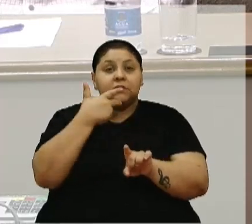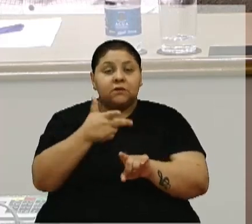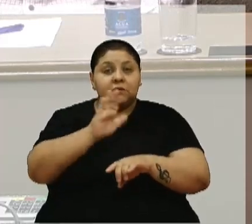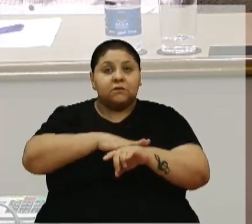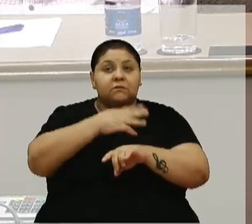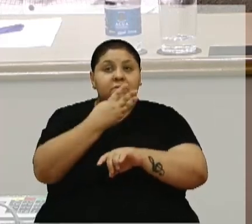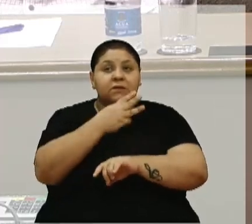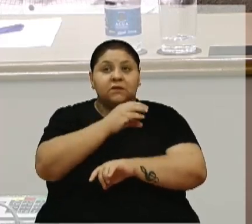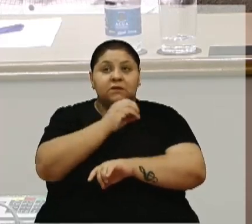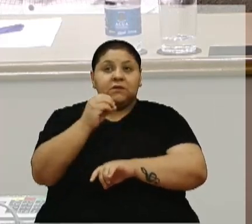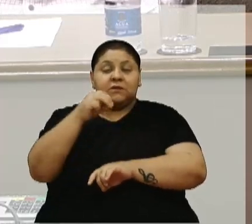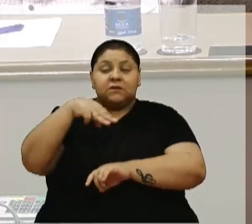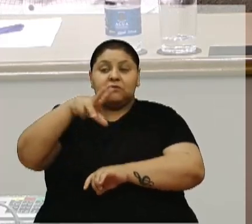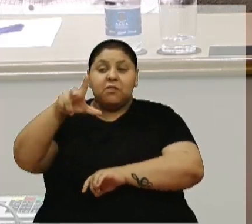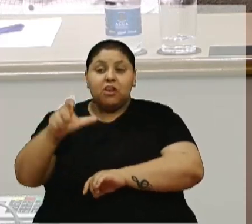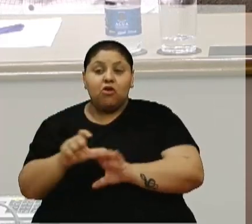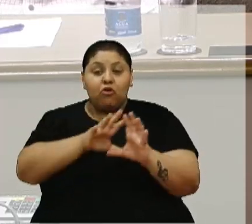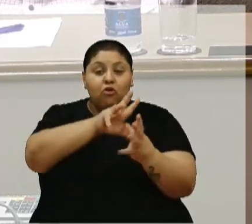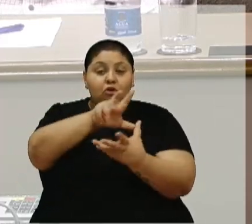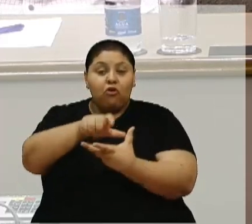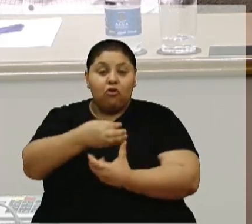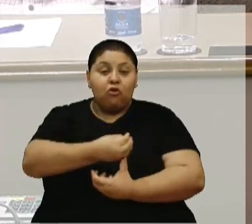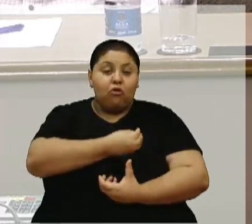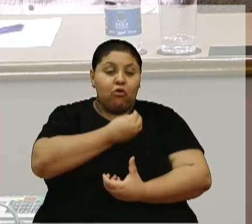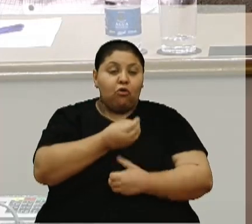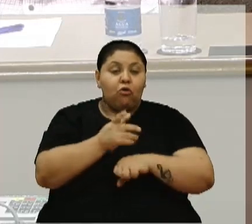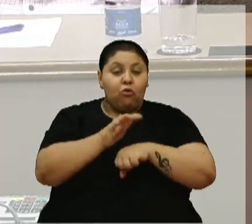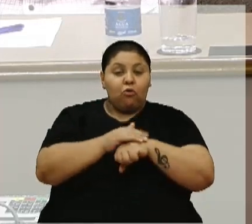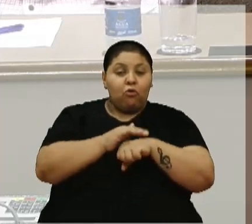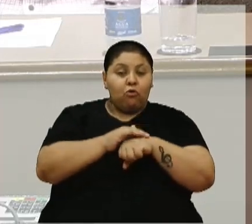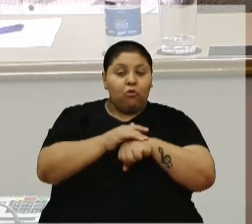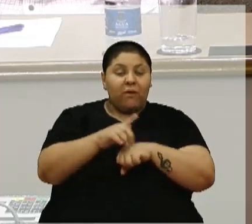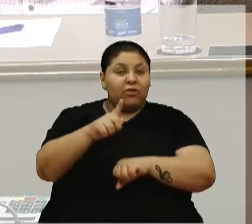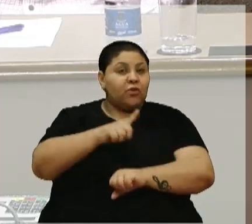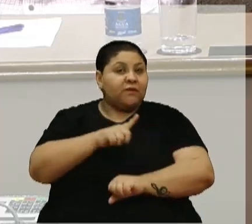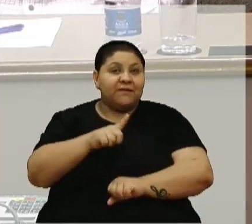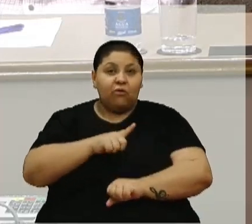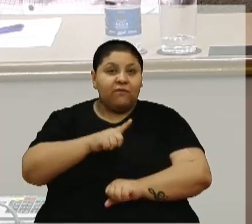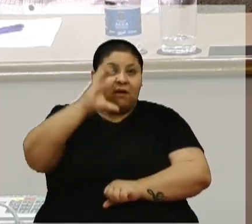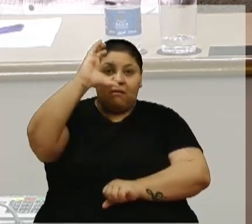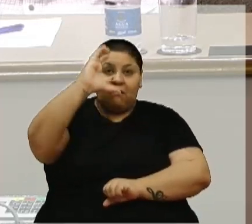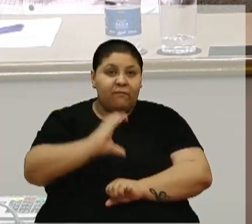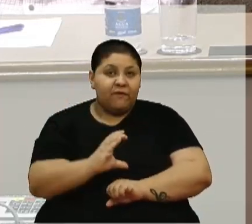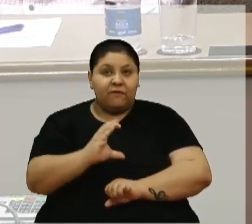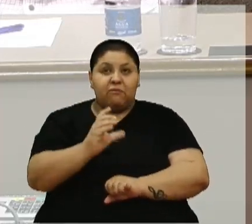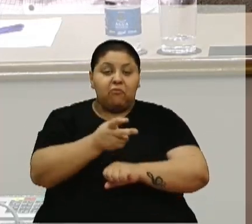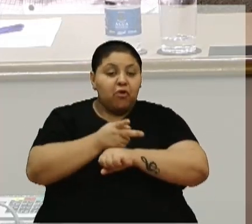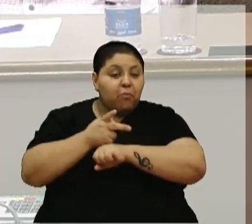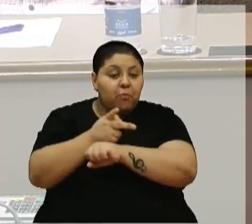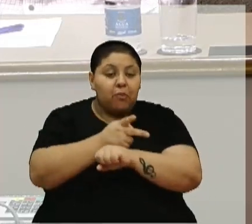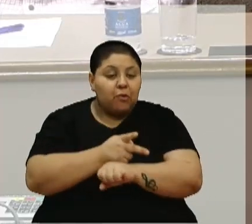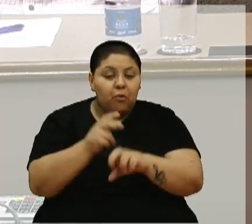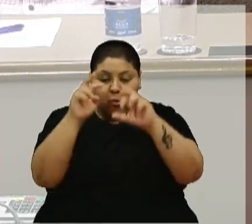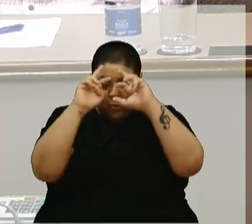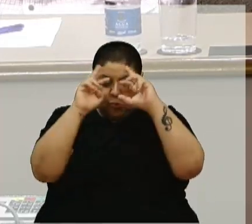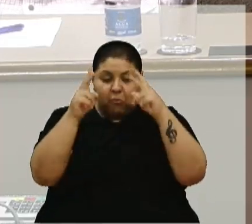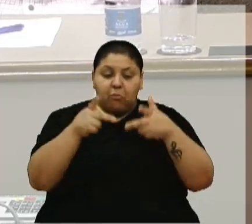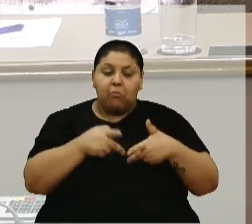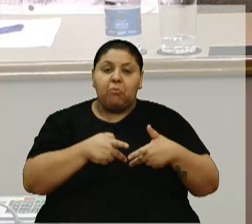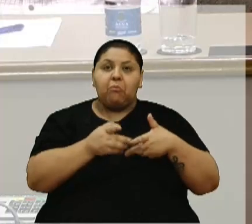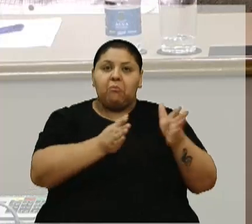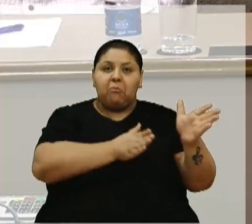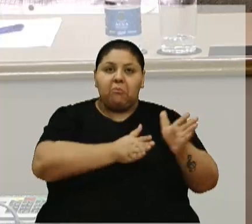de pessoas no mundo vivem com uma doença rara. São cidadãos que buscam todos os dias reconhecimento,